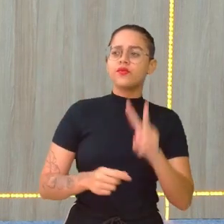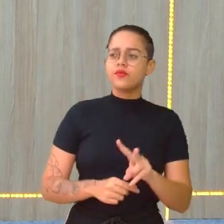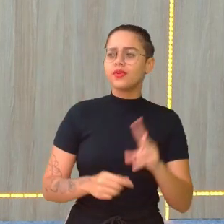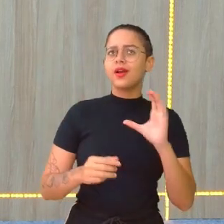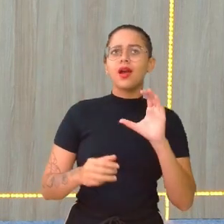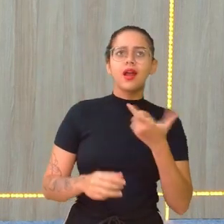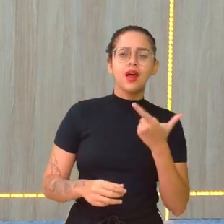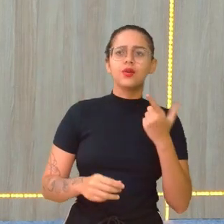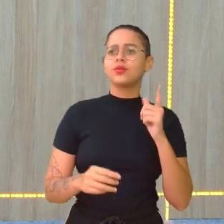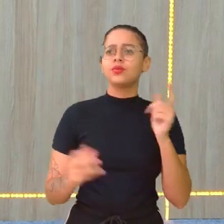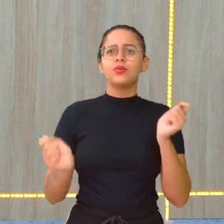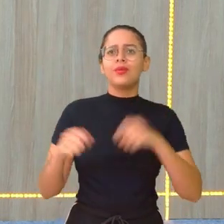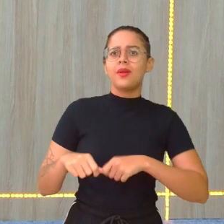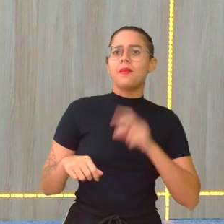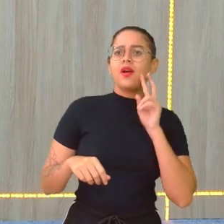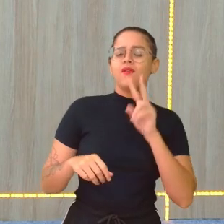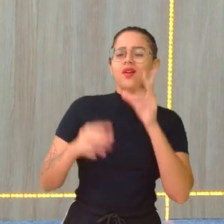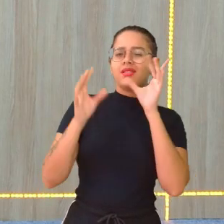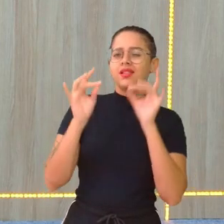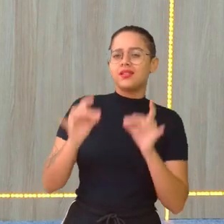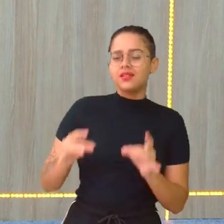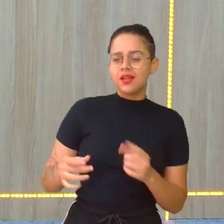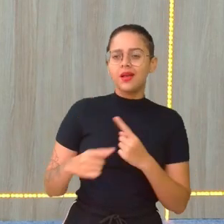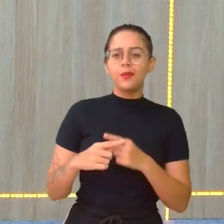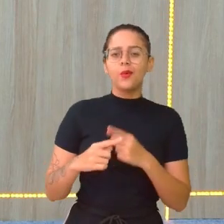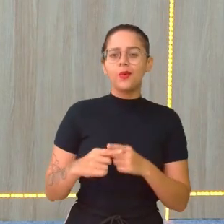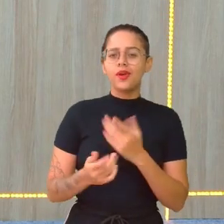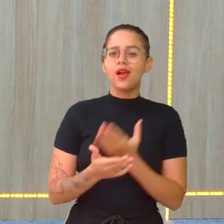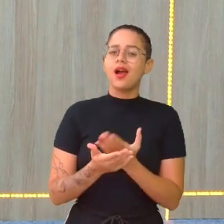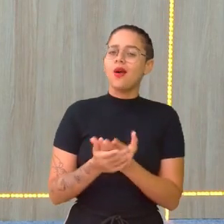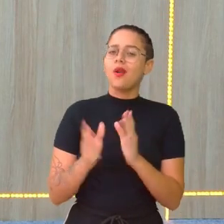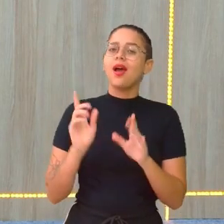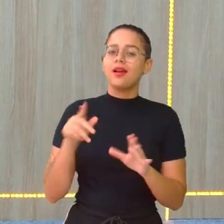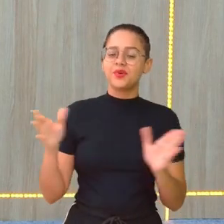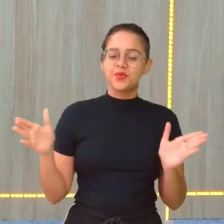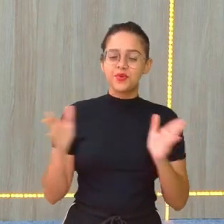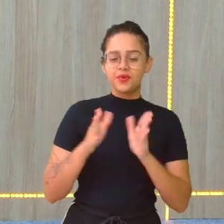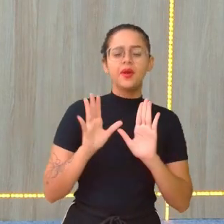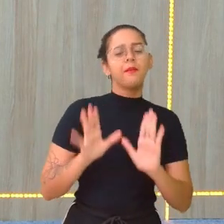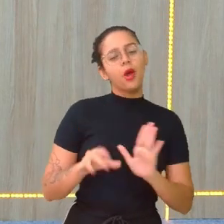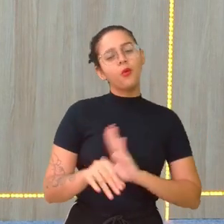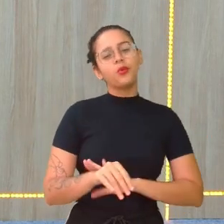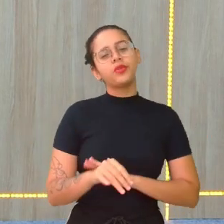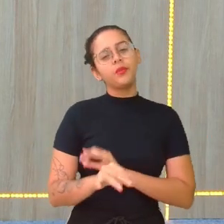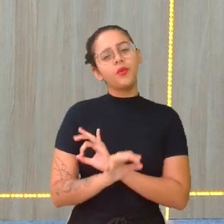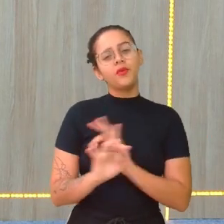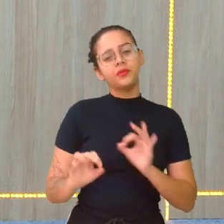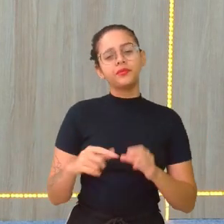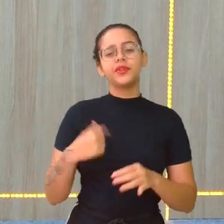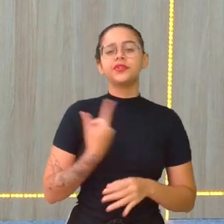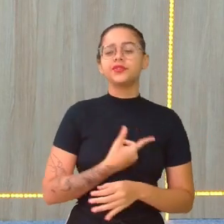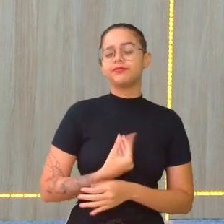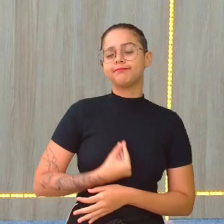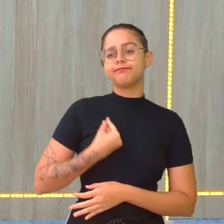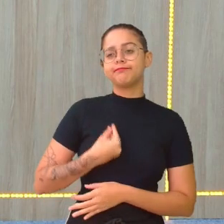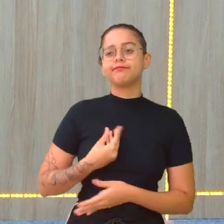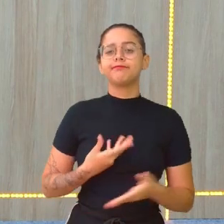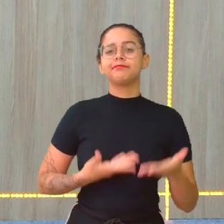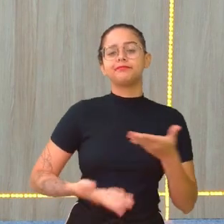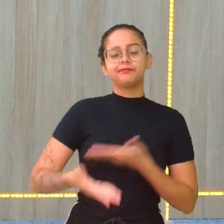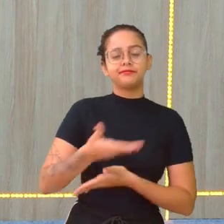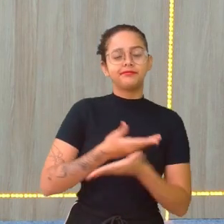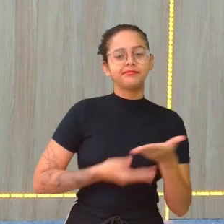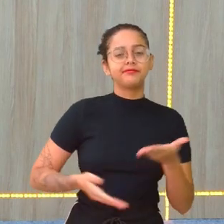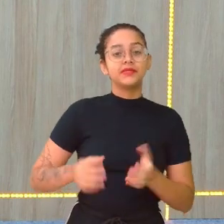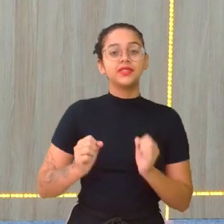que não vai dar para ver com detalhes, né? Nossa aula é um pouco mais curta, mas é o tempo suficiente para a gente estar aqui nesse diálogo. E